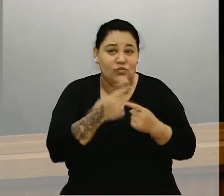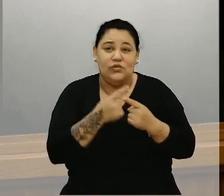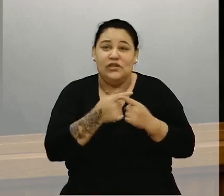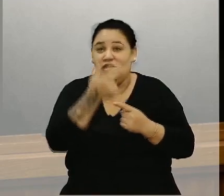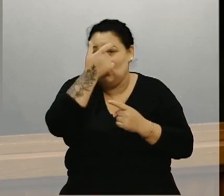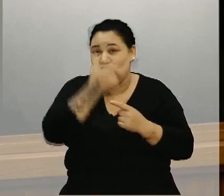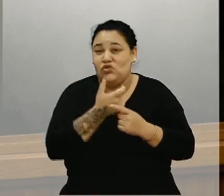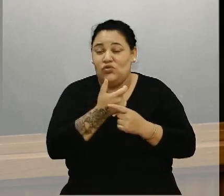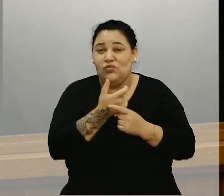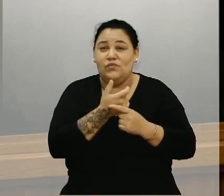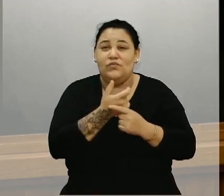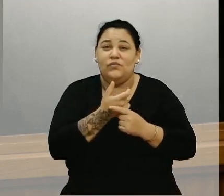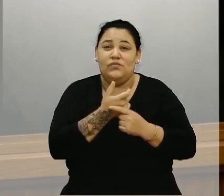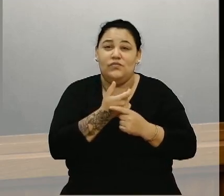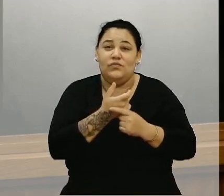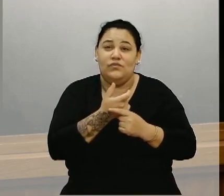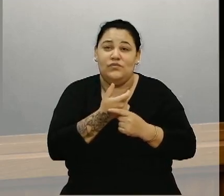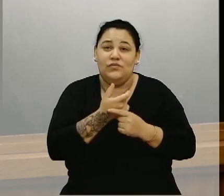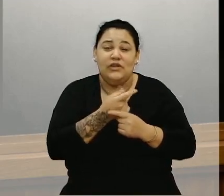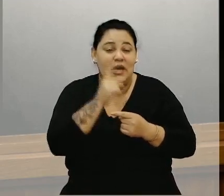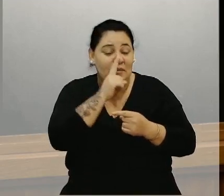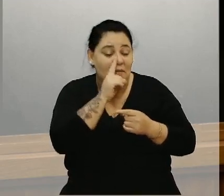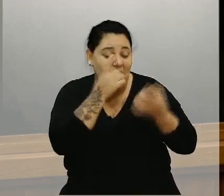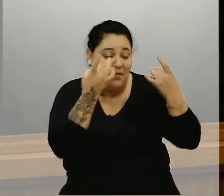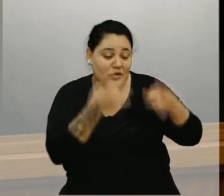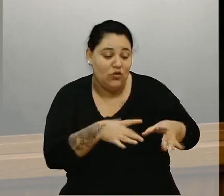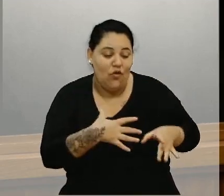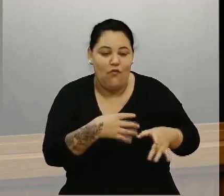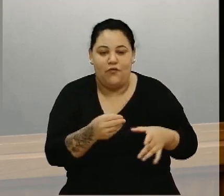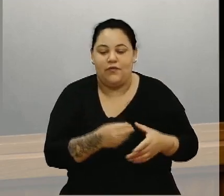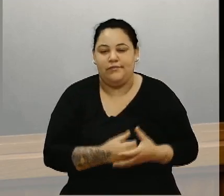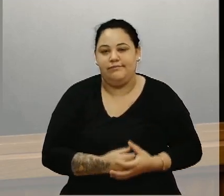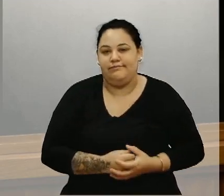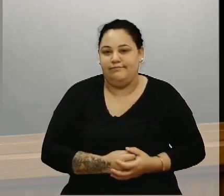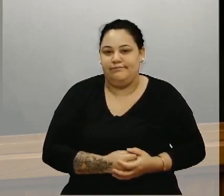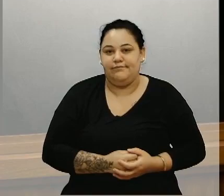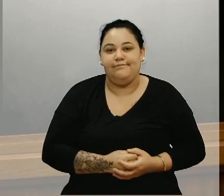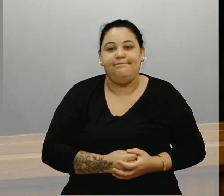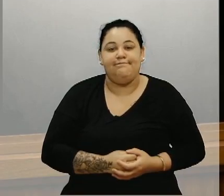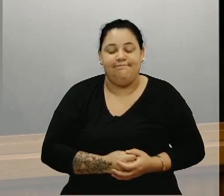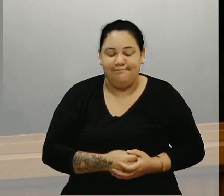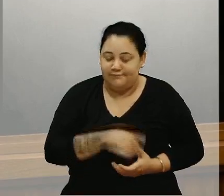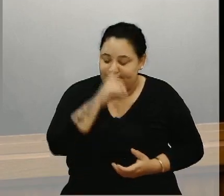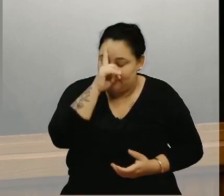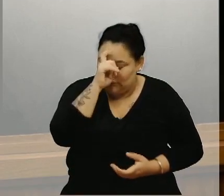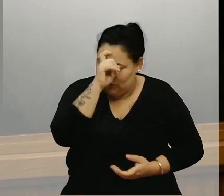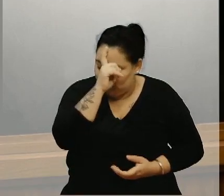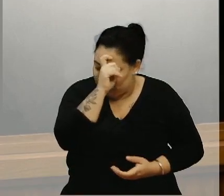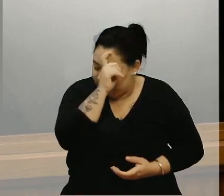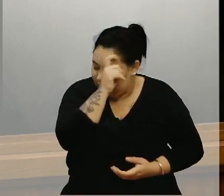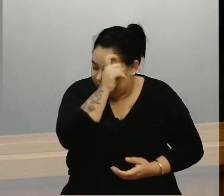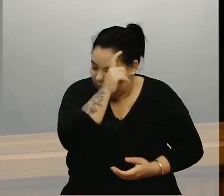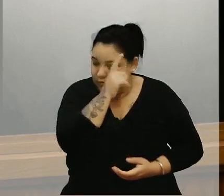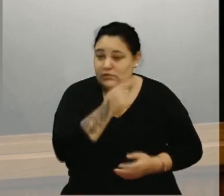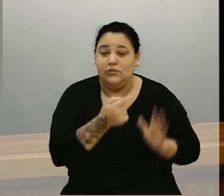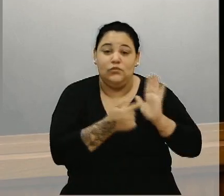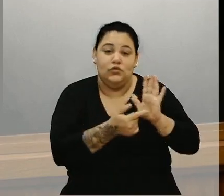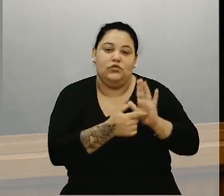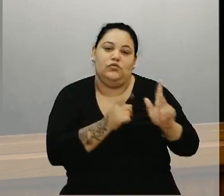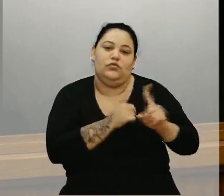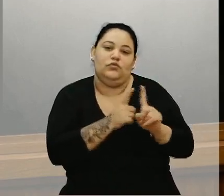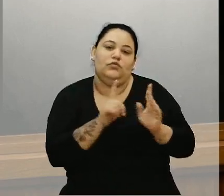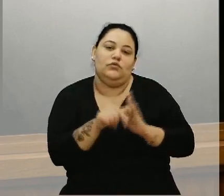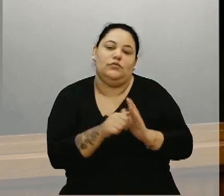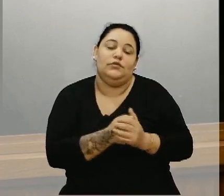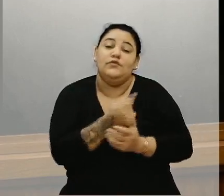tinha sido abandonado da mãe. Então, pela mãe. E aí mostrou o encontro. Vocês